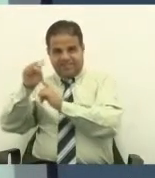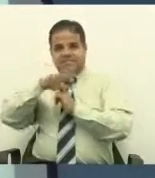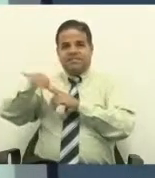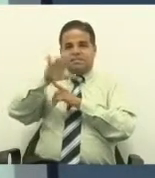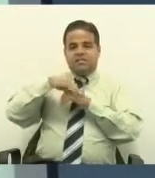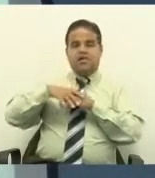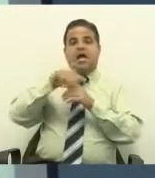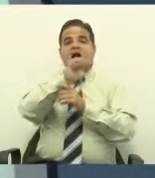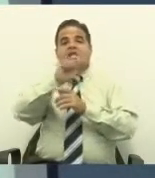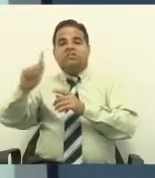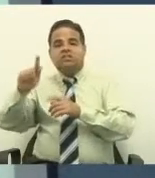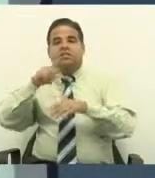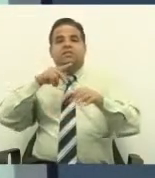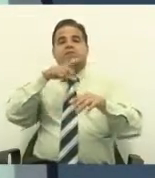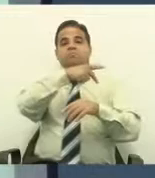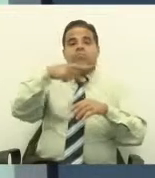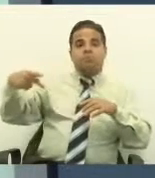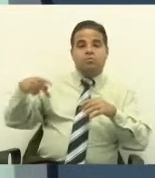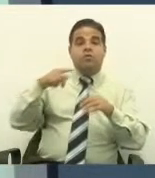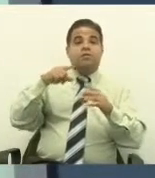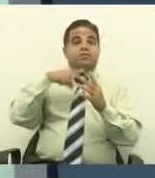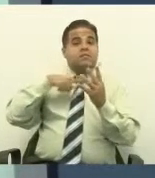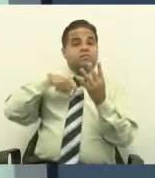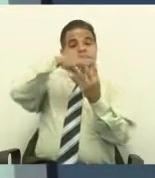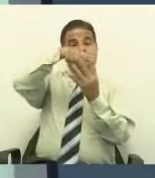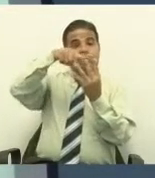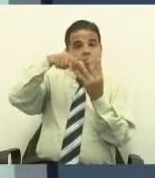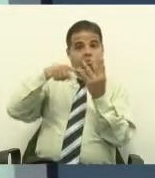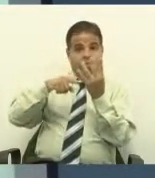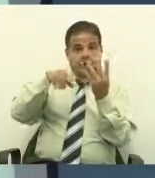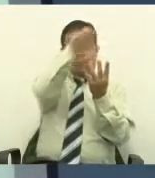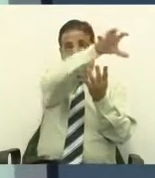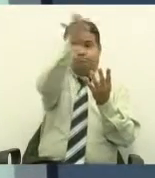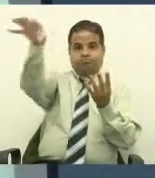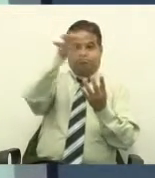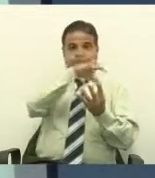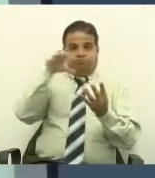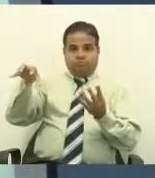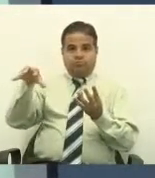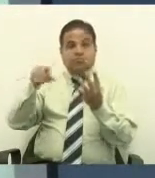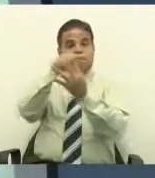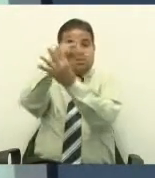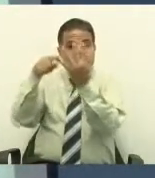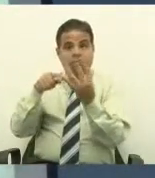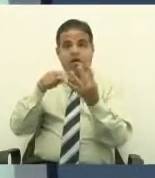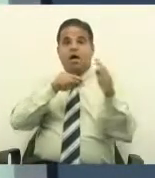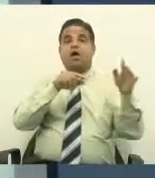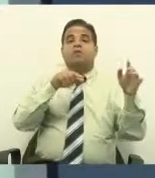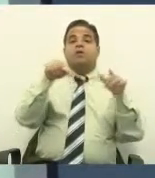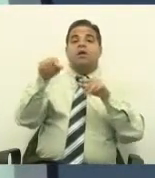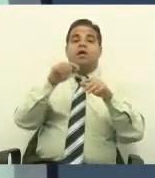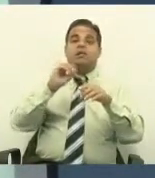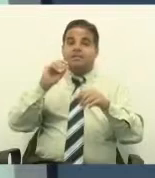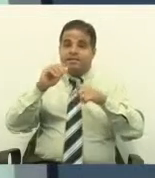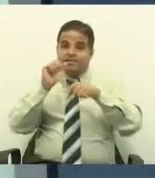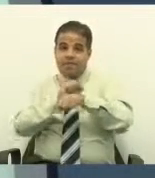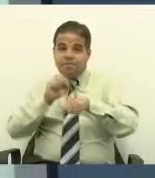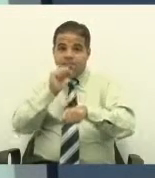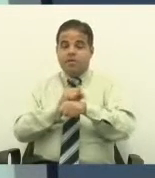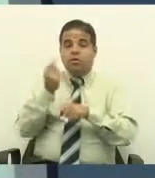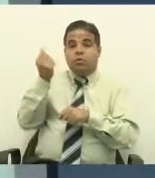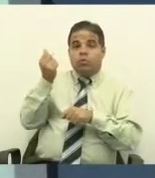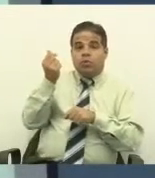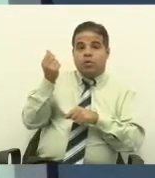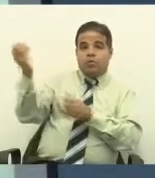públicas de emprego. Nós temos 4 unidades operantes, e essas unidades operantes, elas dependem do recurso do